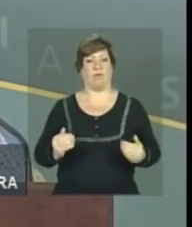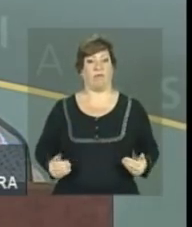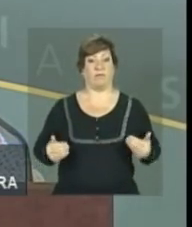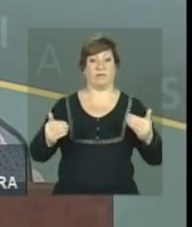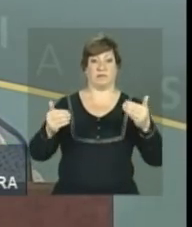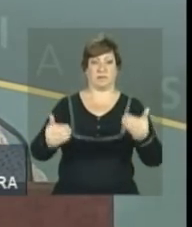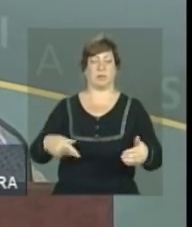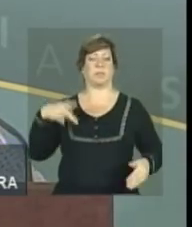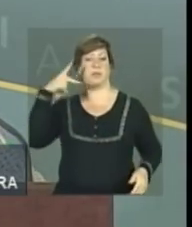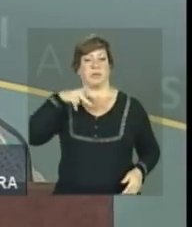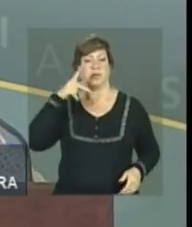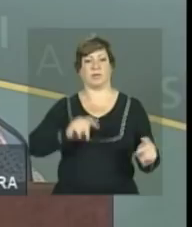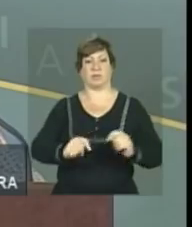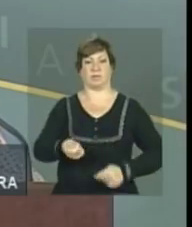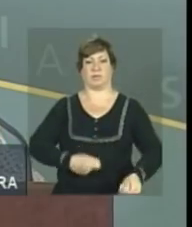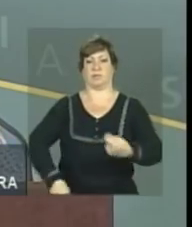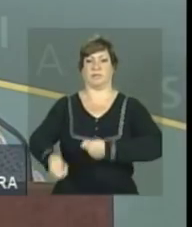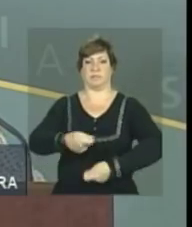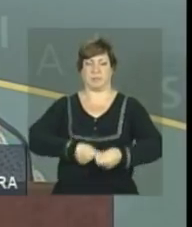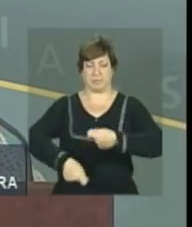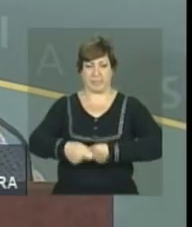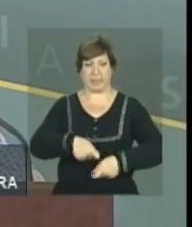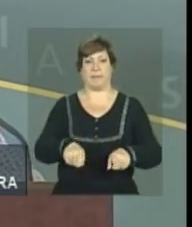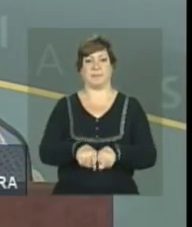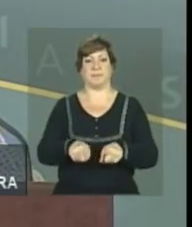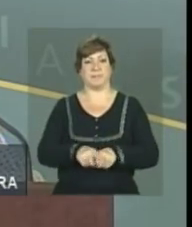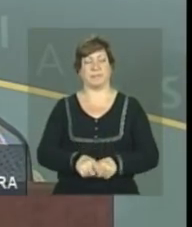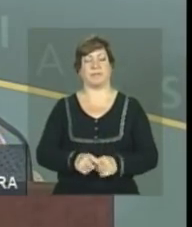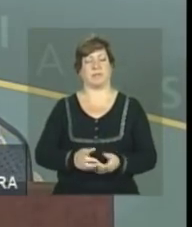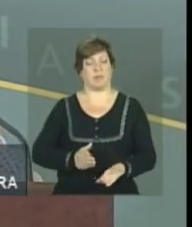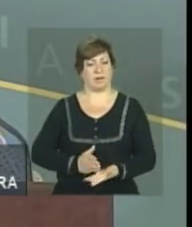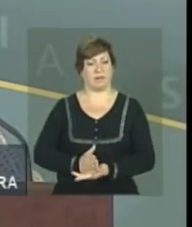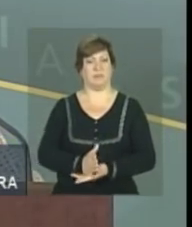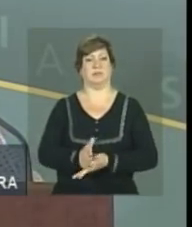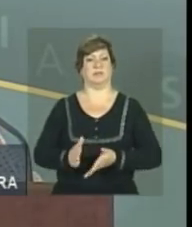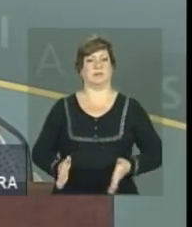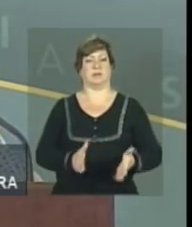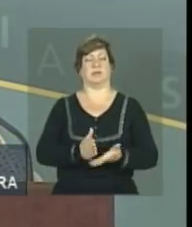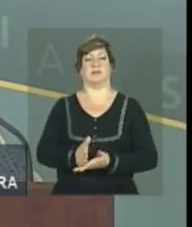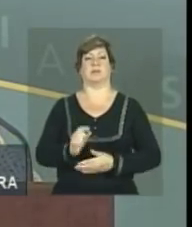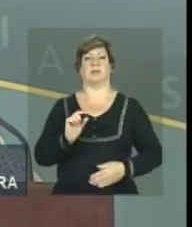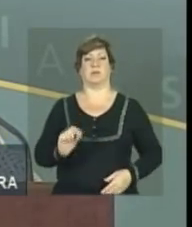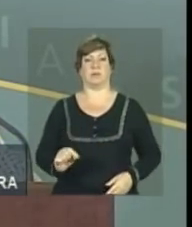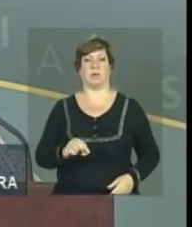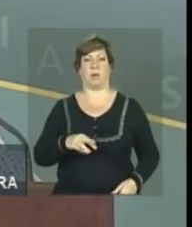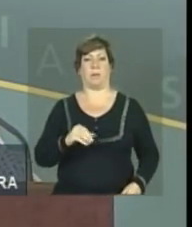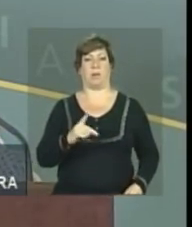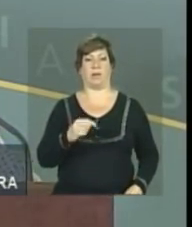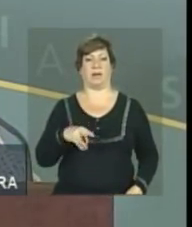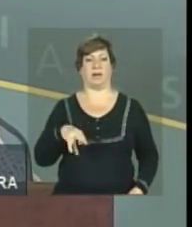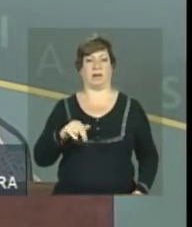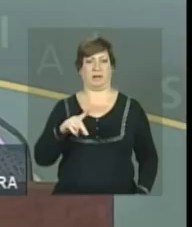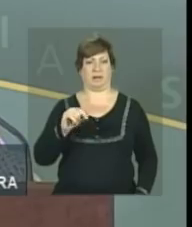avançando política e economicamente e caminhando célere em direção à modernidade.